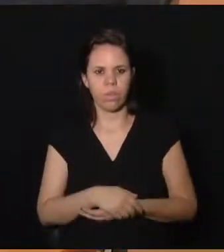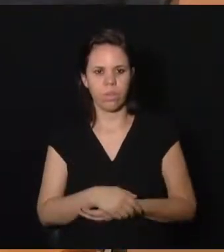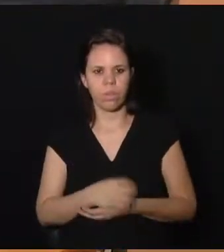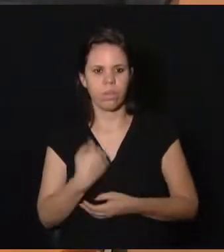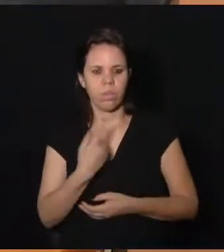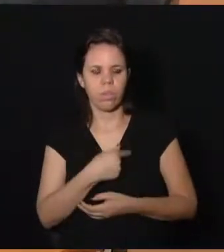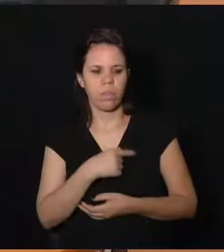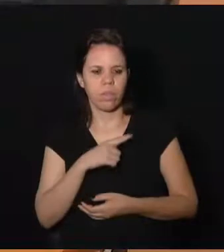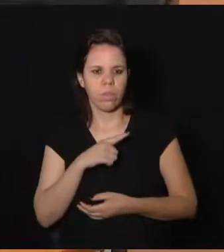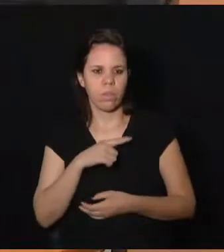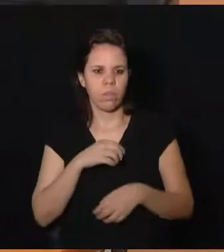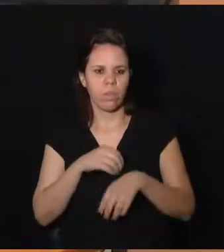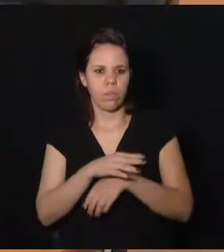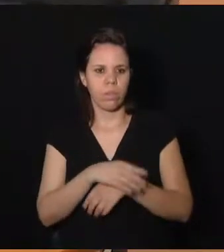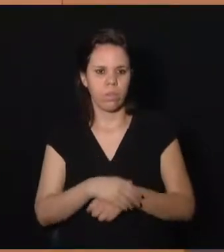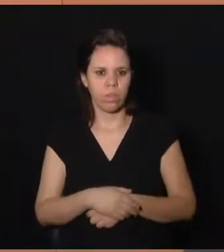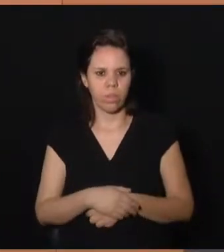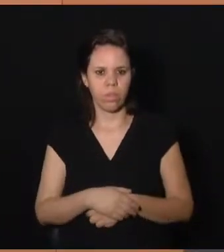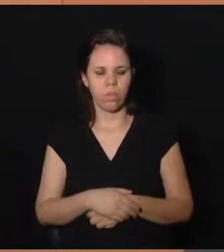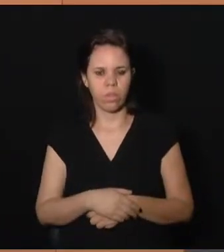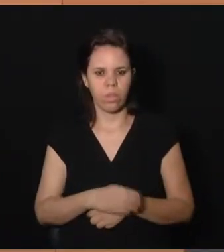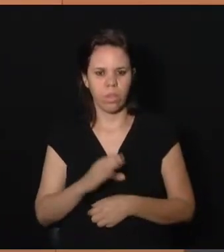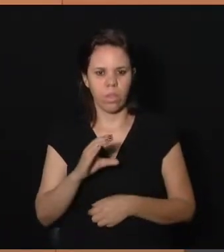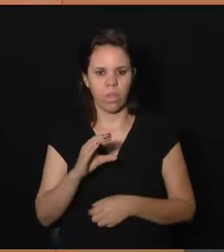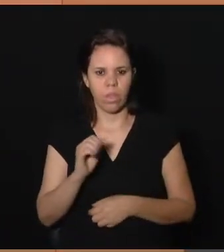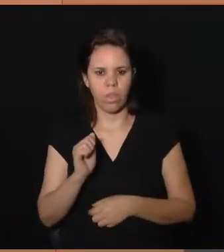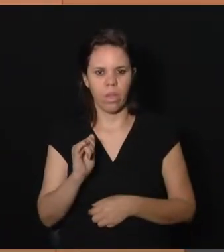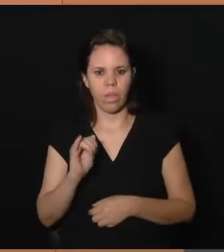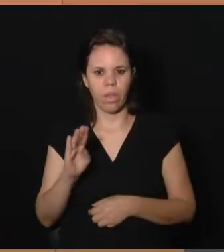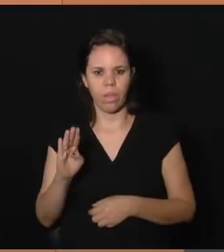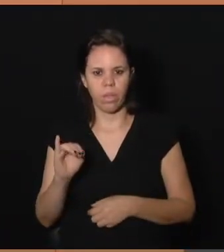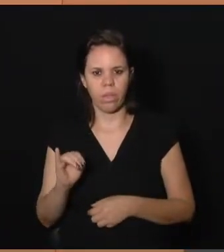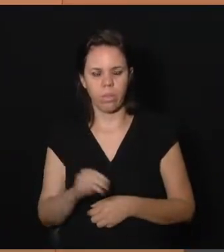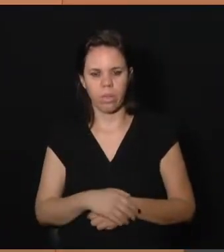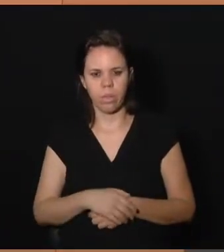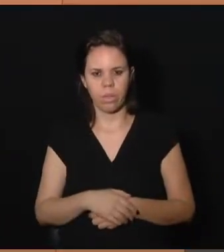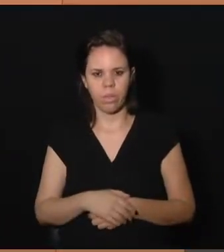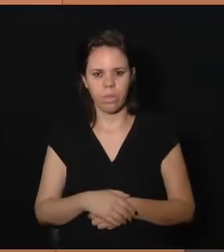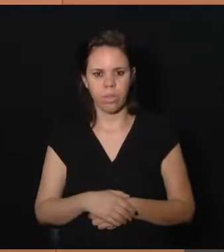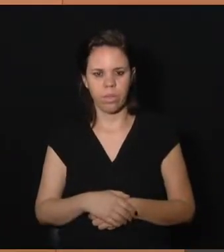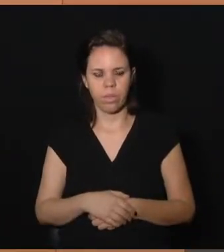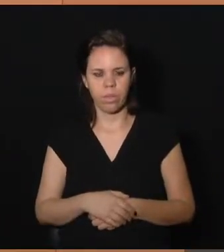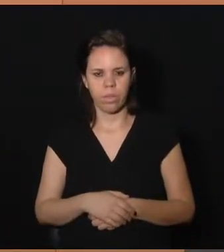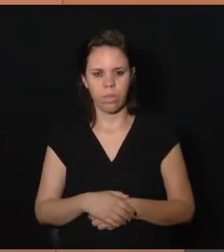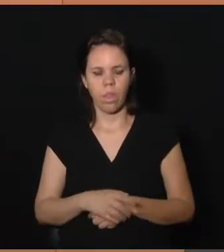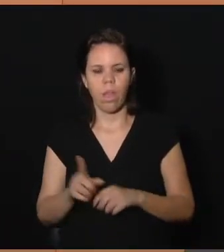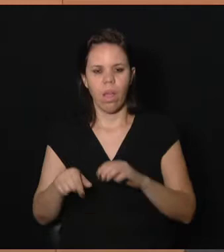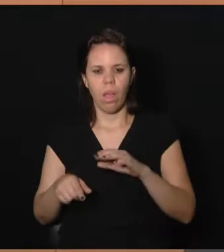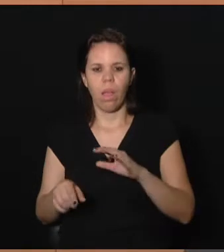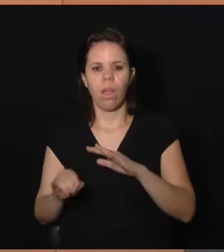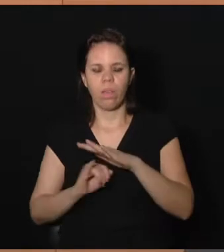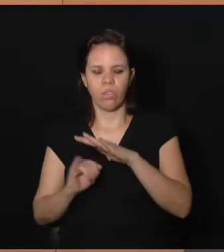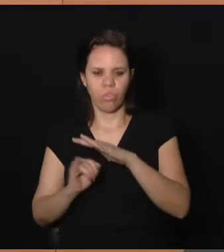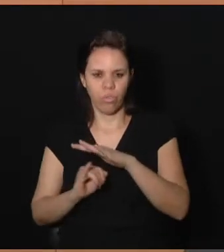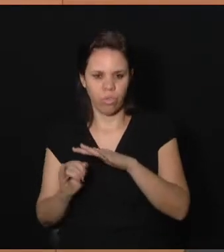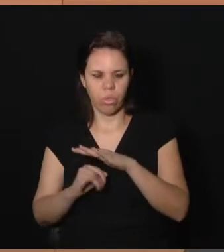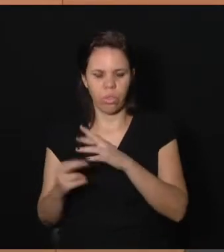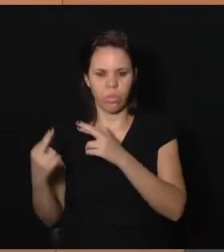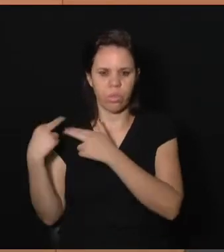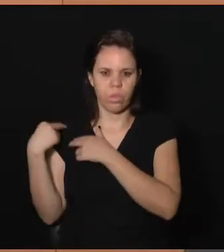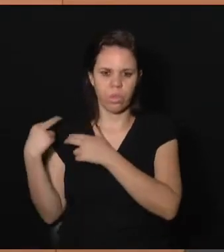por exemplo, a Jurcaíbe, né? Que são, digamos assim, a entidade responsável pelas companhias